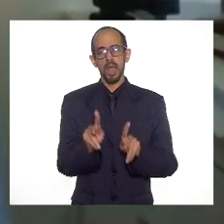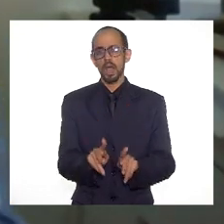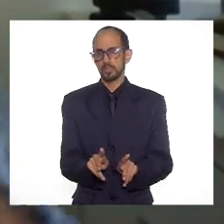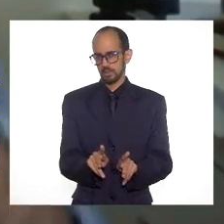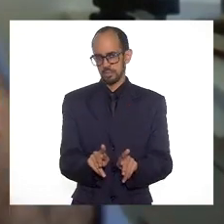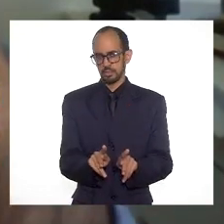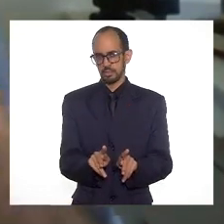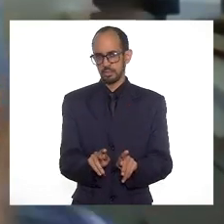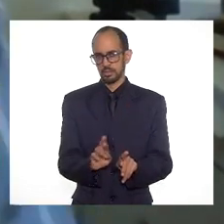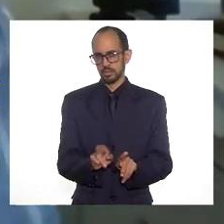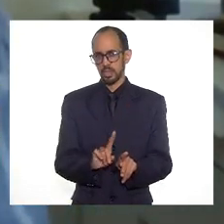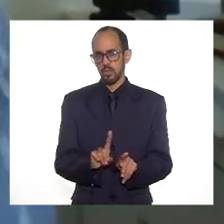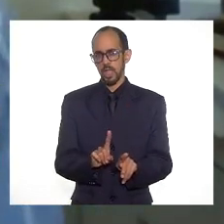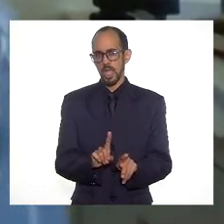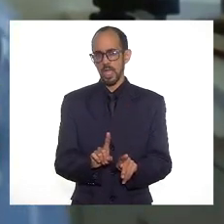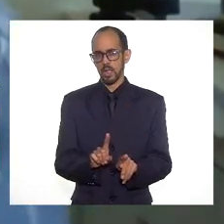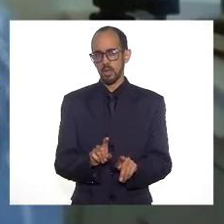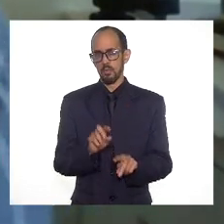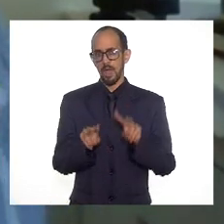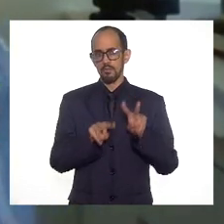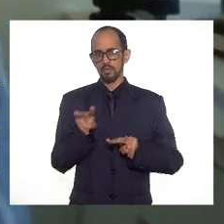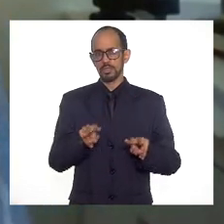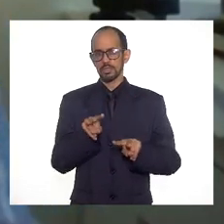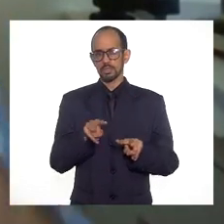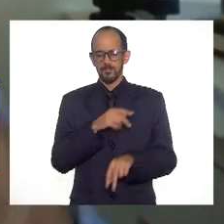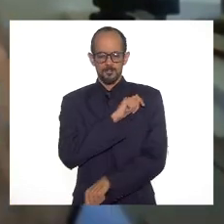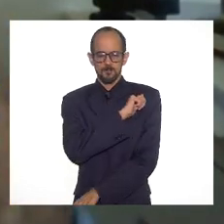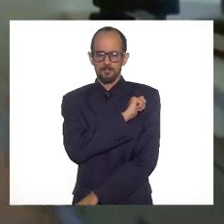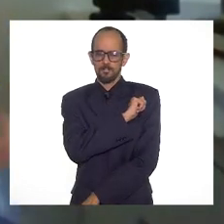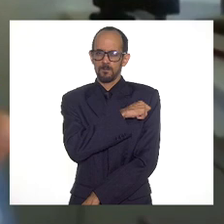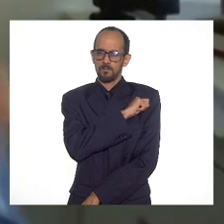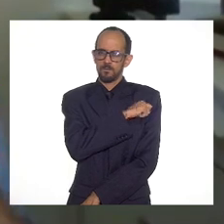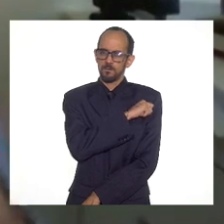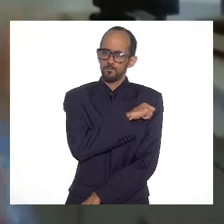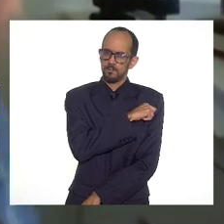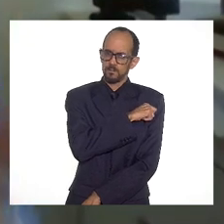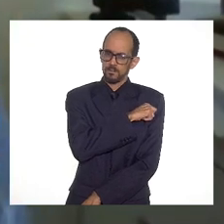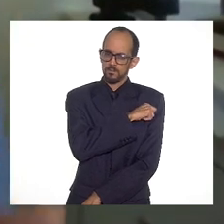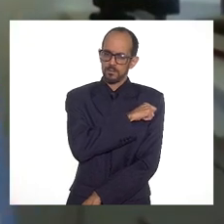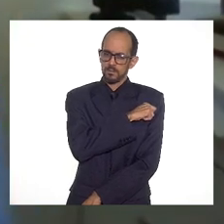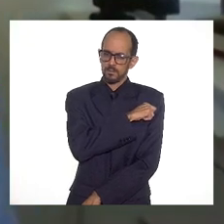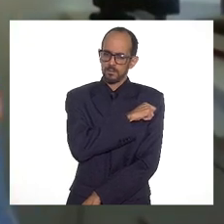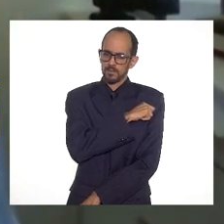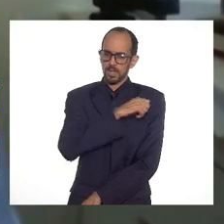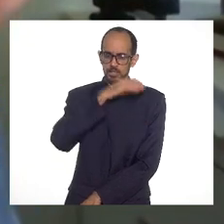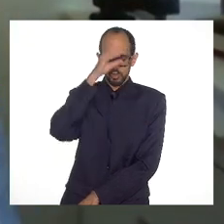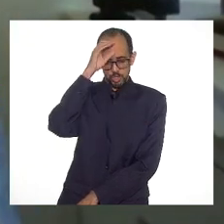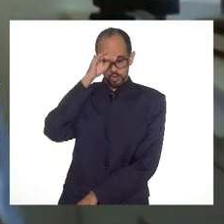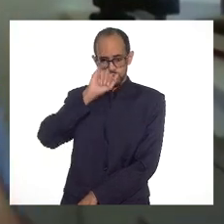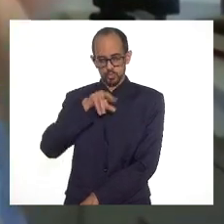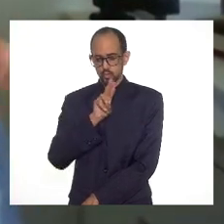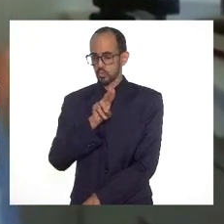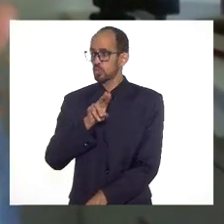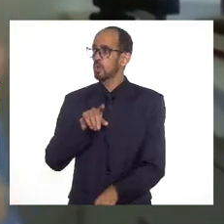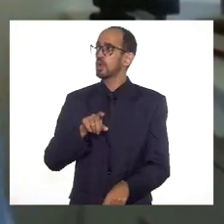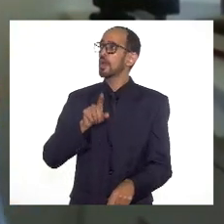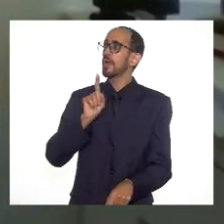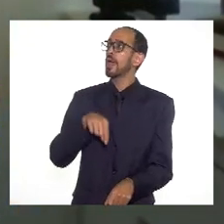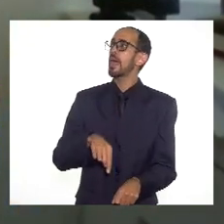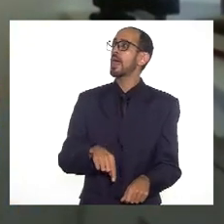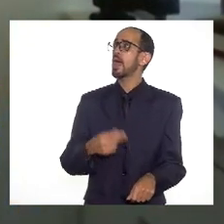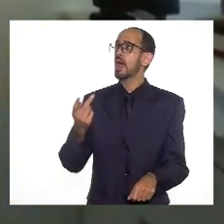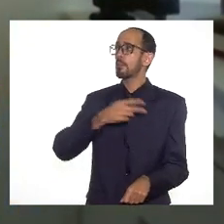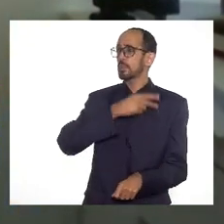visão fiscalista. Visão fiscalista, deputada Tiaju, é aquela que só pensa